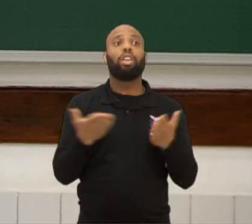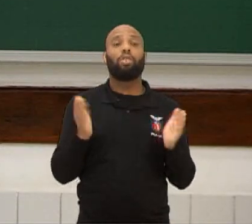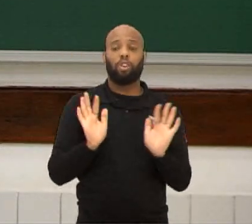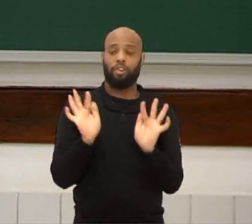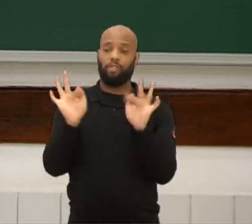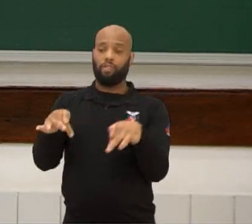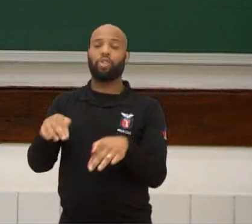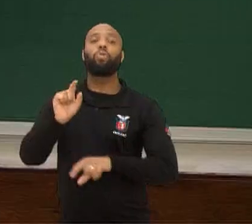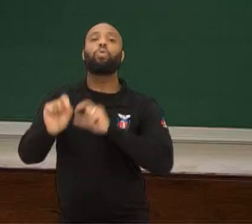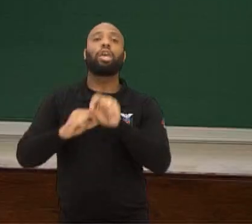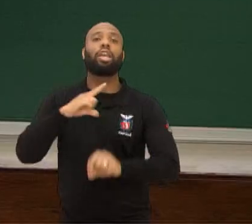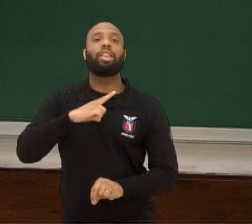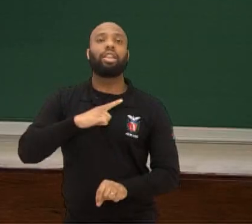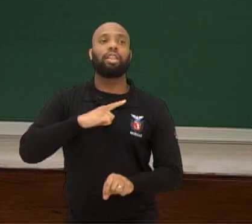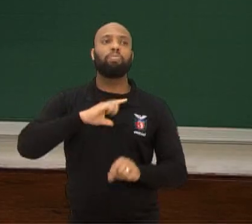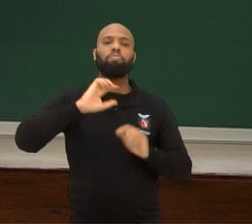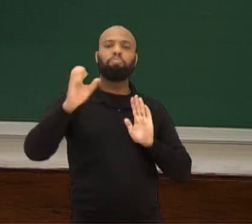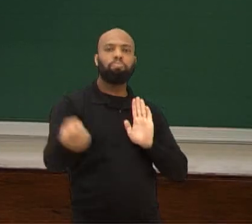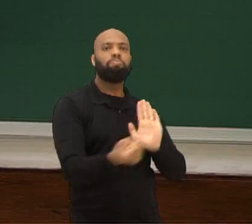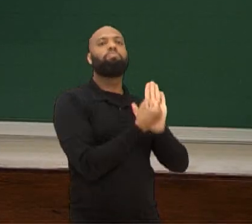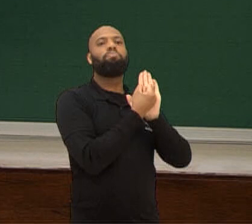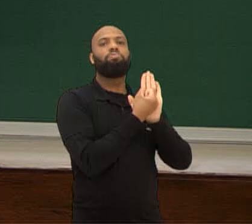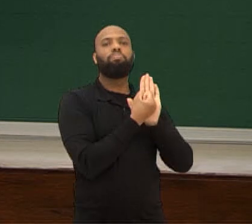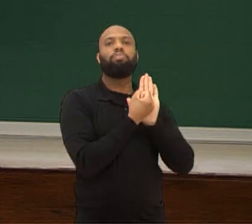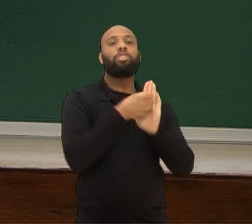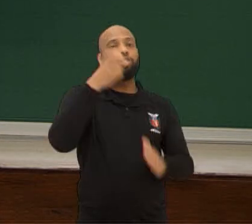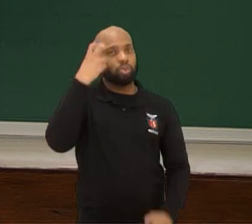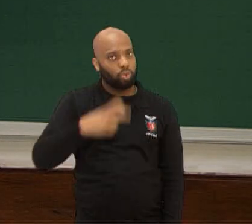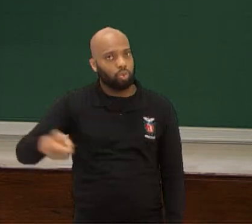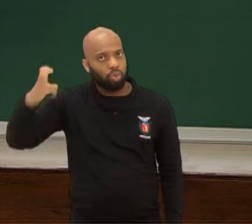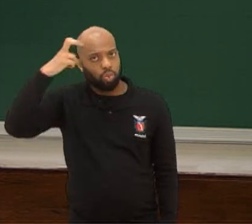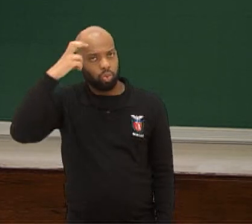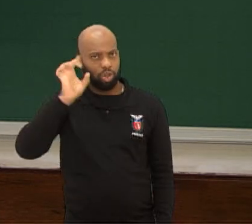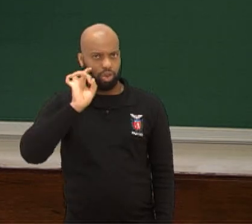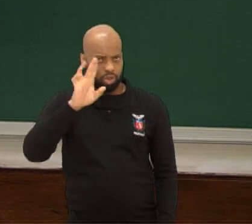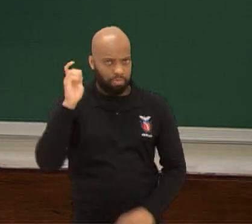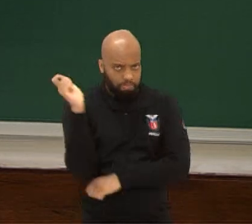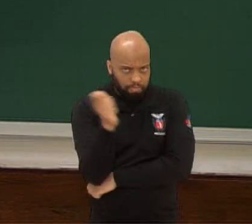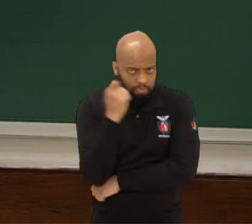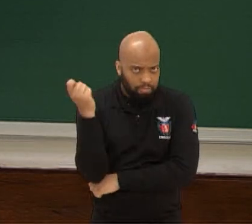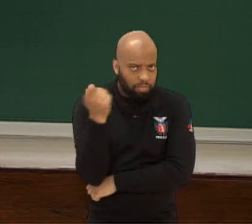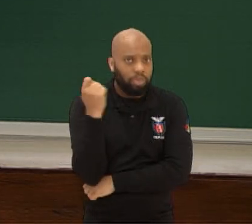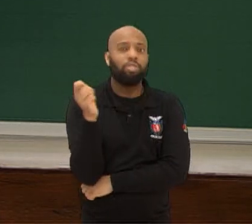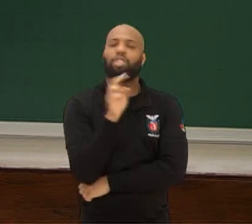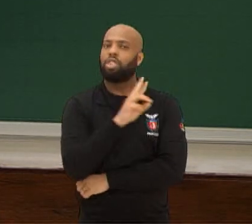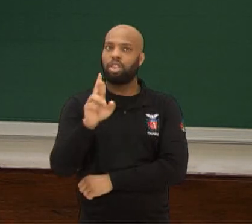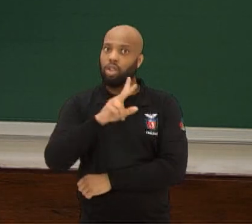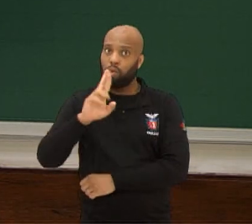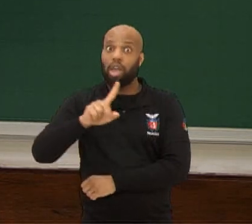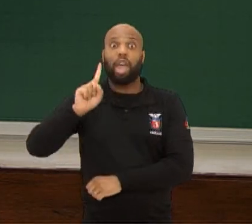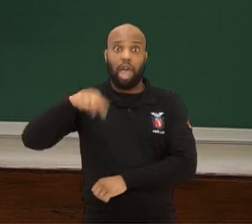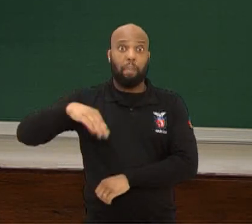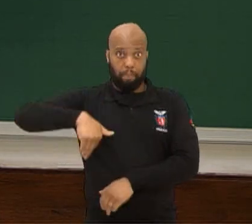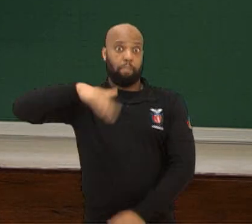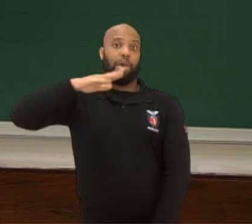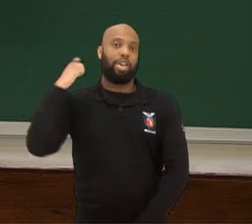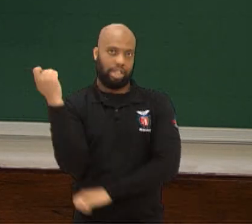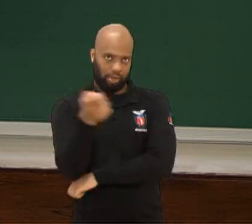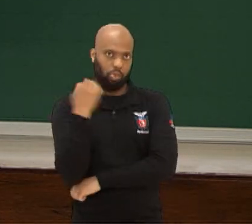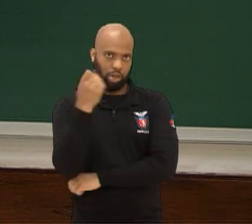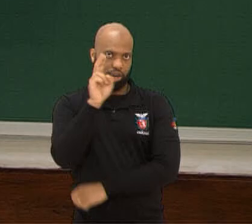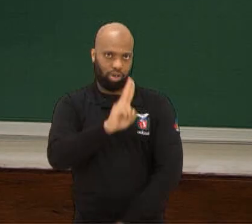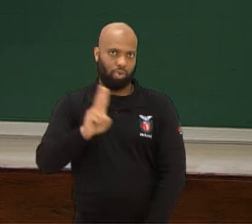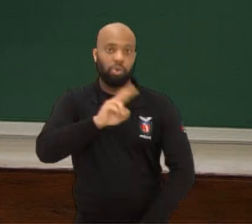eu trouxe ali um símbolo, né, da cultura, não só do Rio Grande do Sul, apesar de ele ser um símbolo do Rio Grande do Sul, mas ele